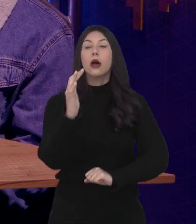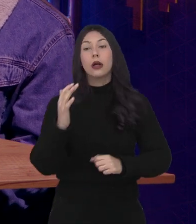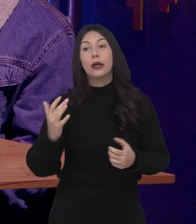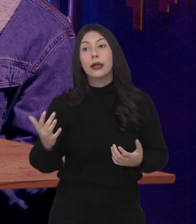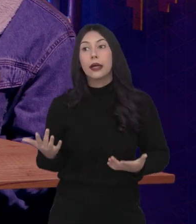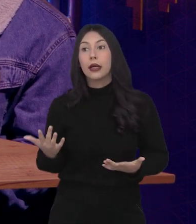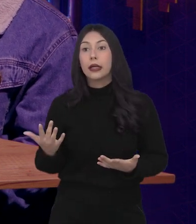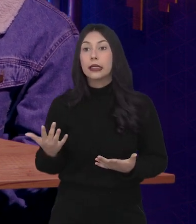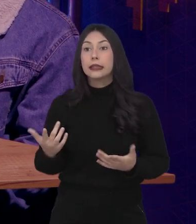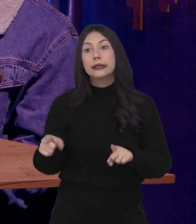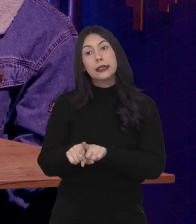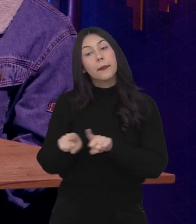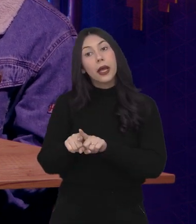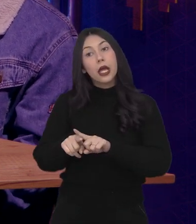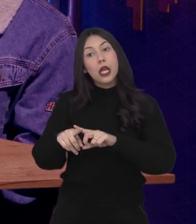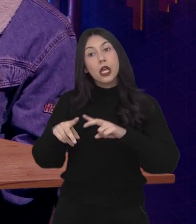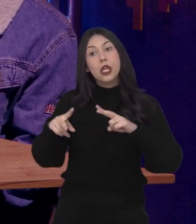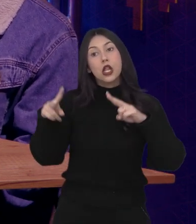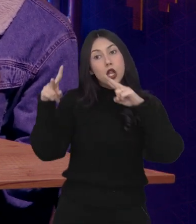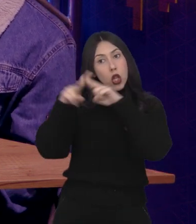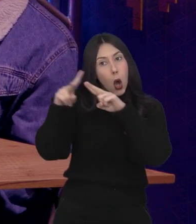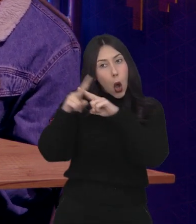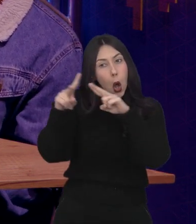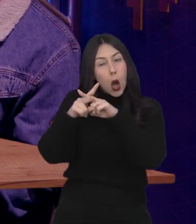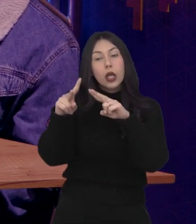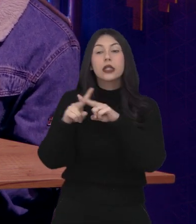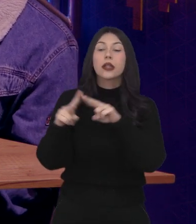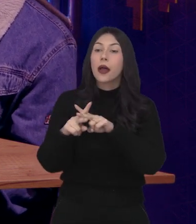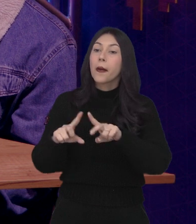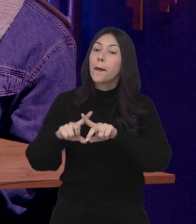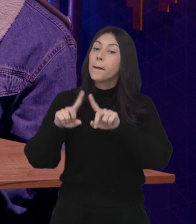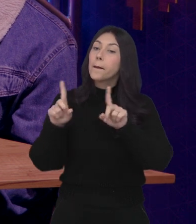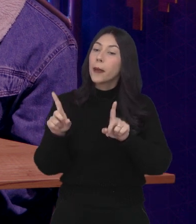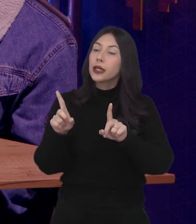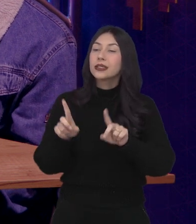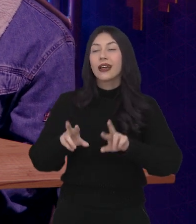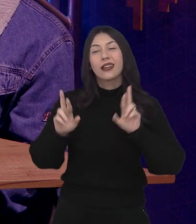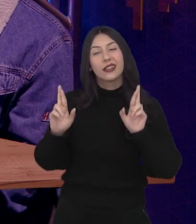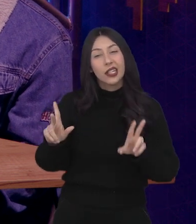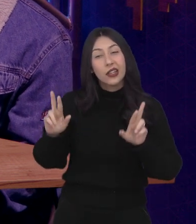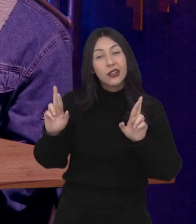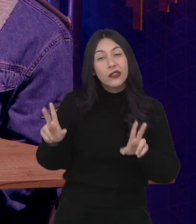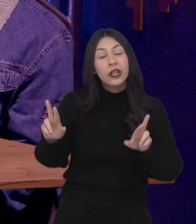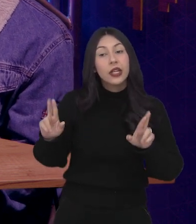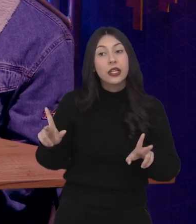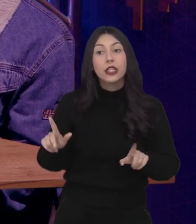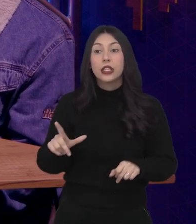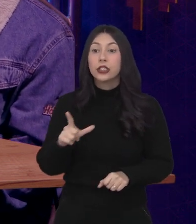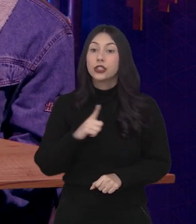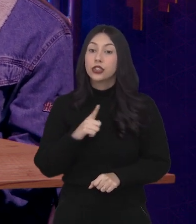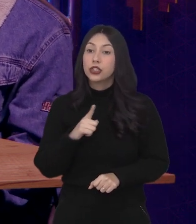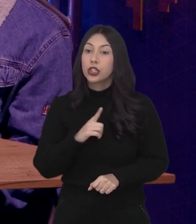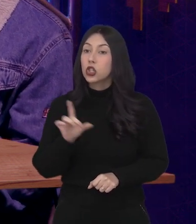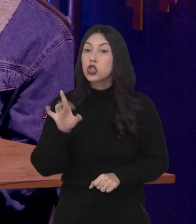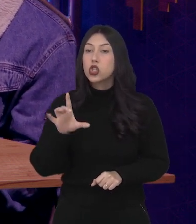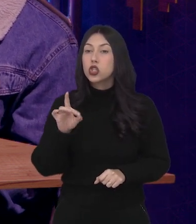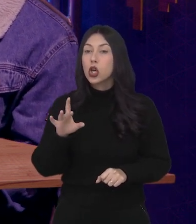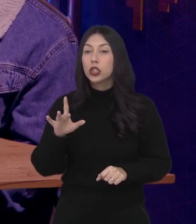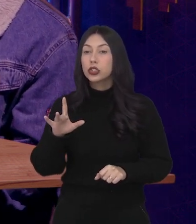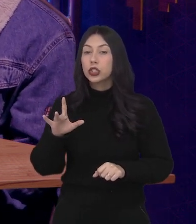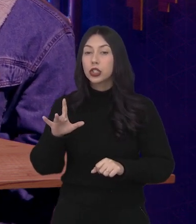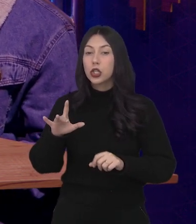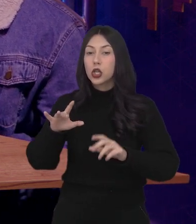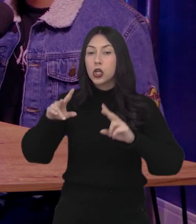disso. E a luta, né? Que as lutas também podiam ser diferentes. Que era uma luta que era só de